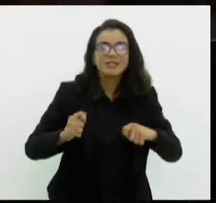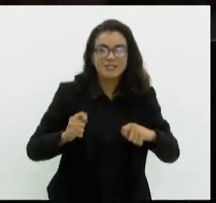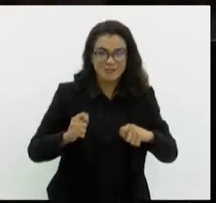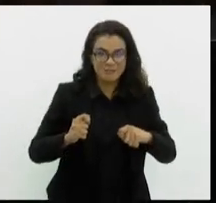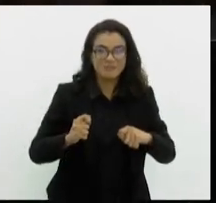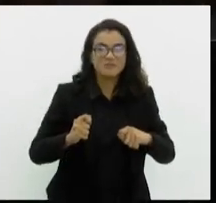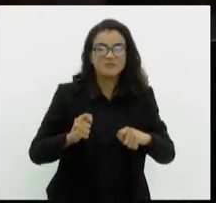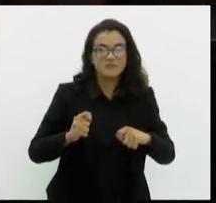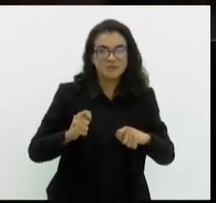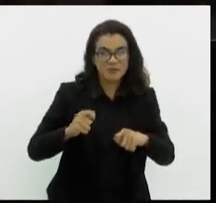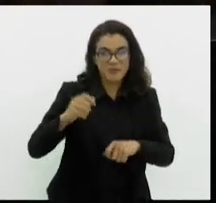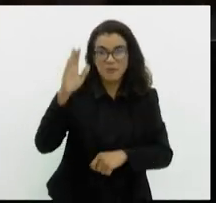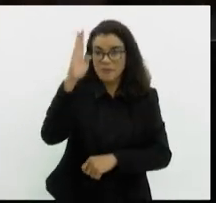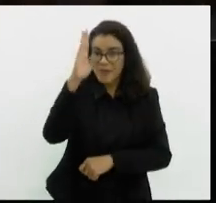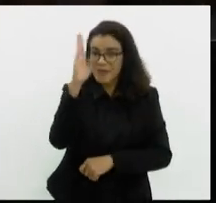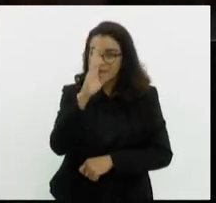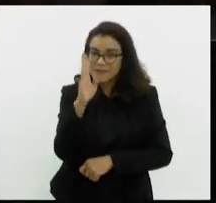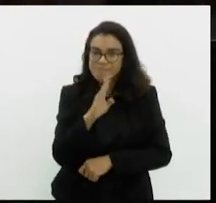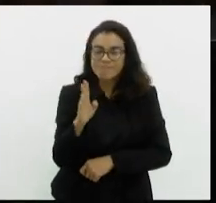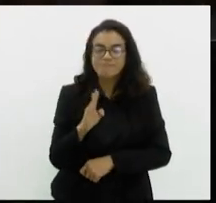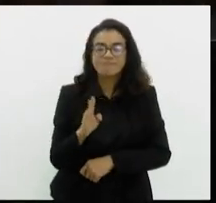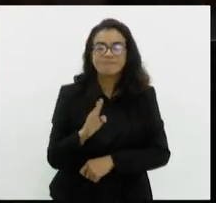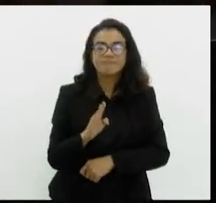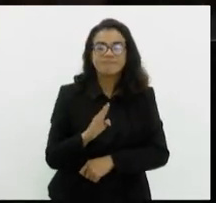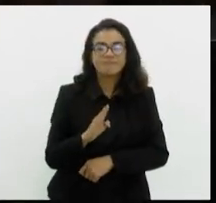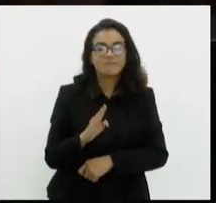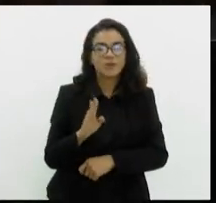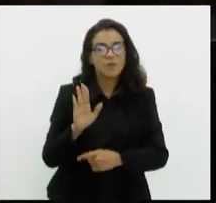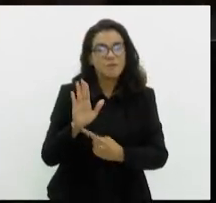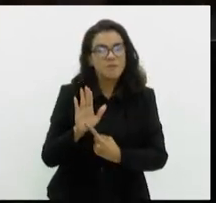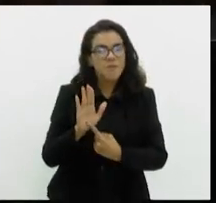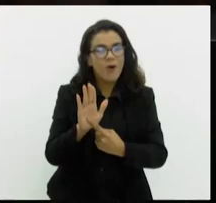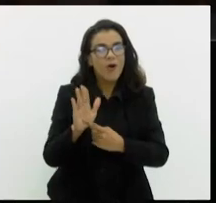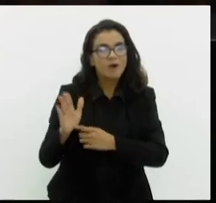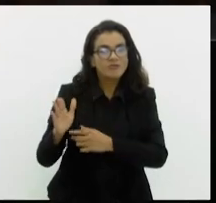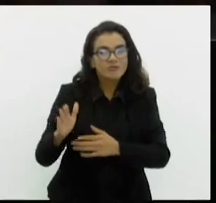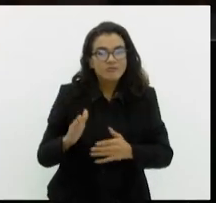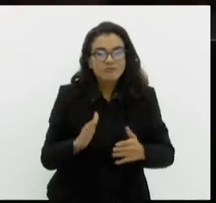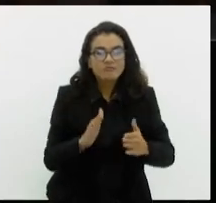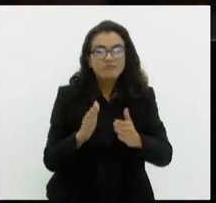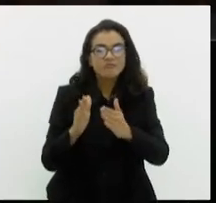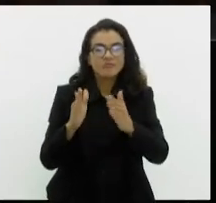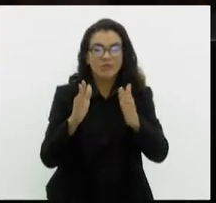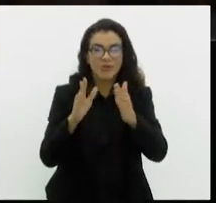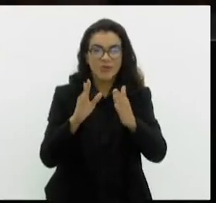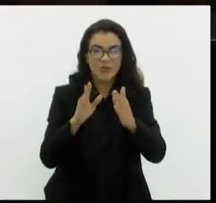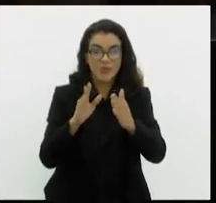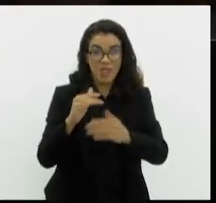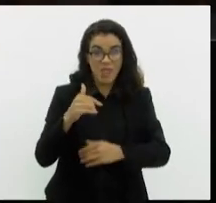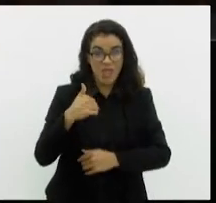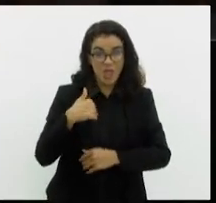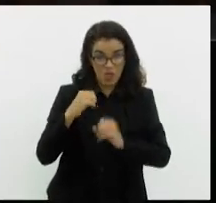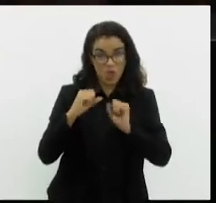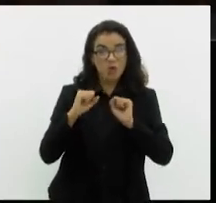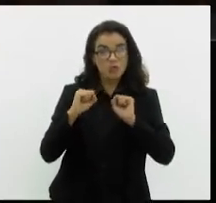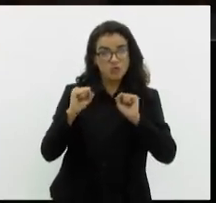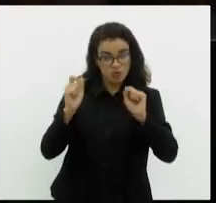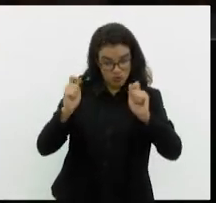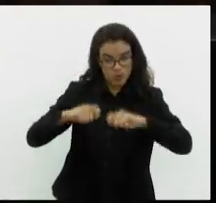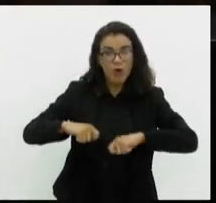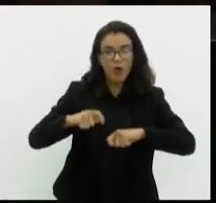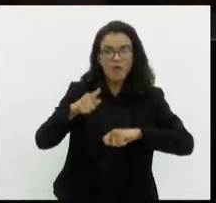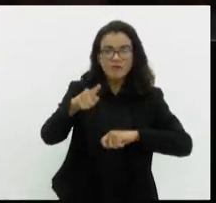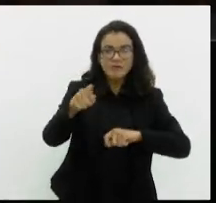esse país trilhe caminhos que sejam caminhos do Ubuntu, que eu sou porque nós somos.